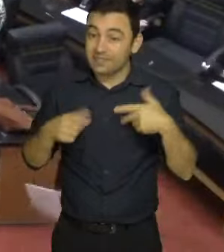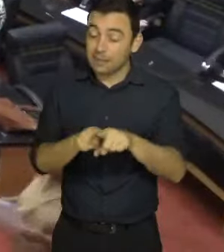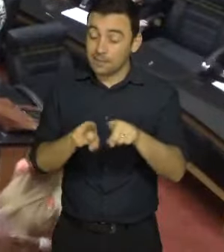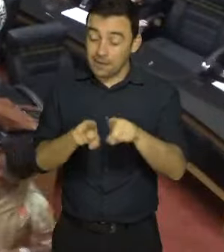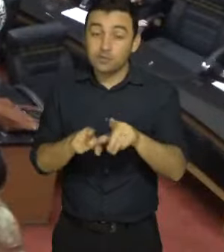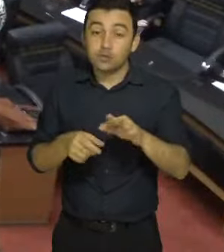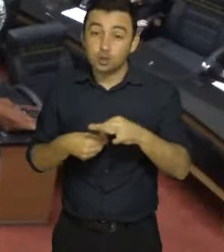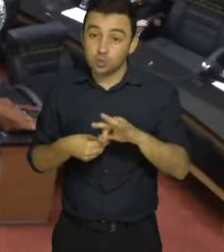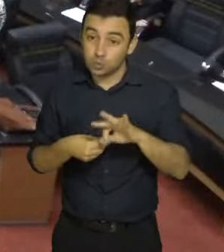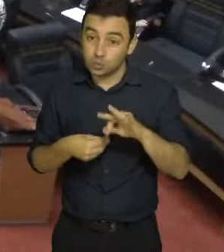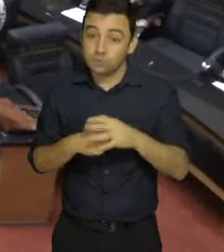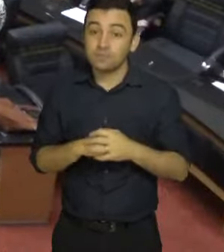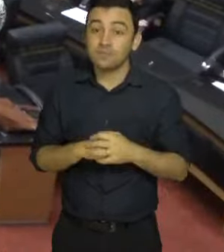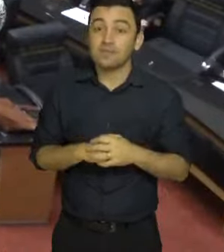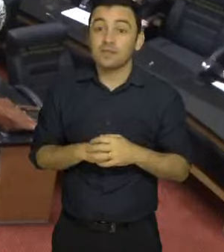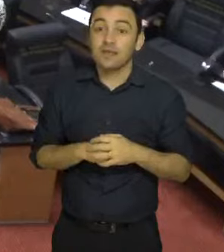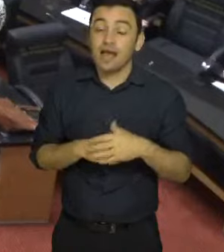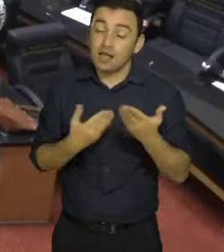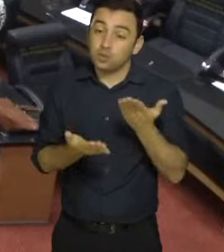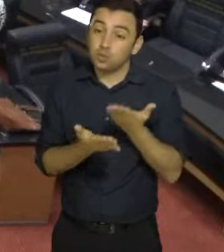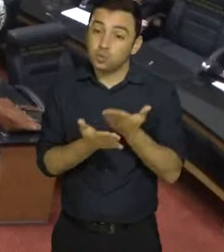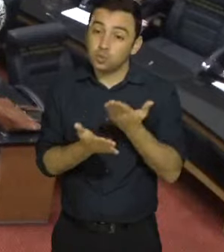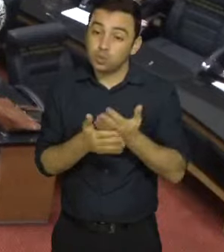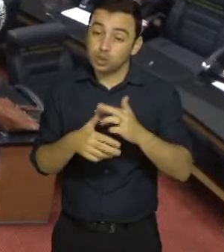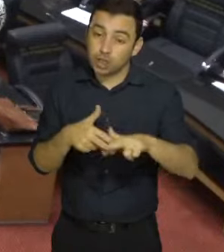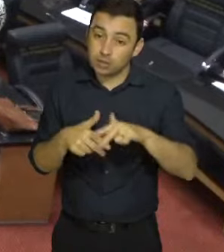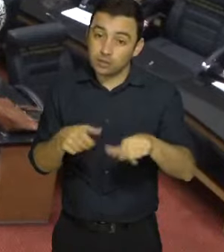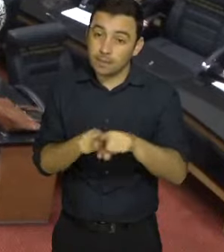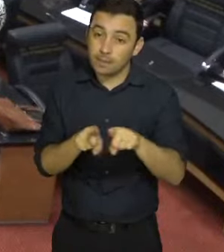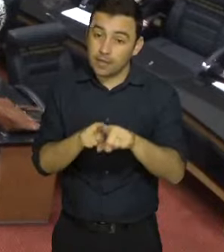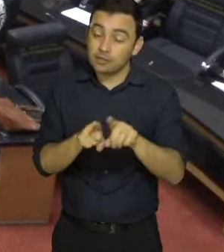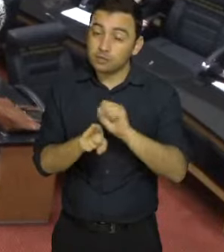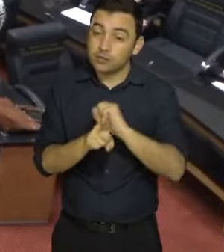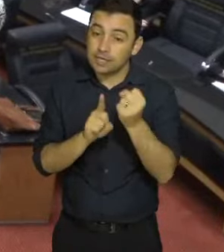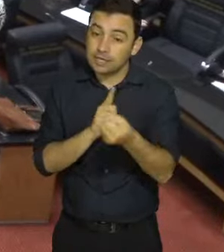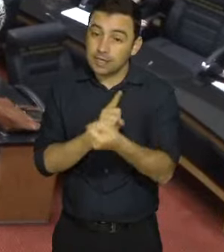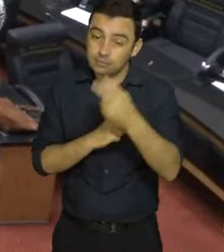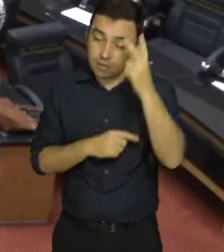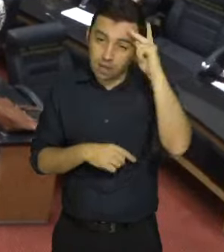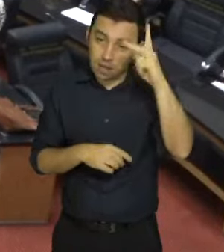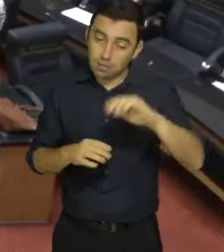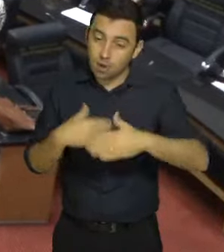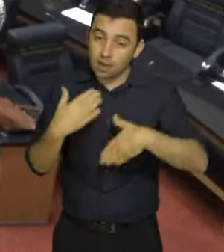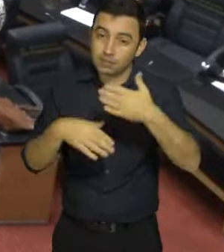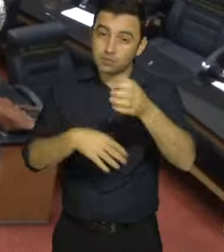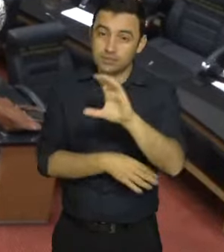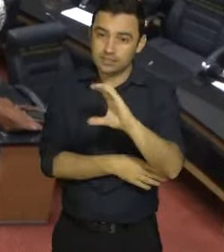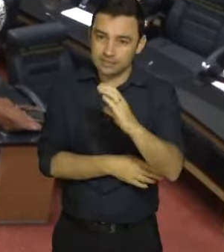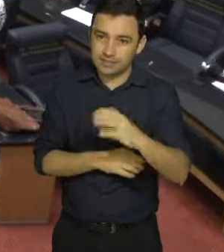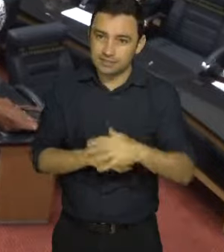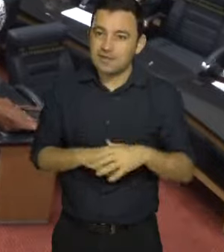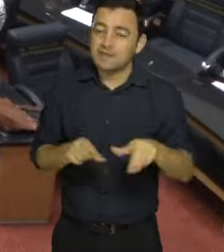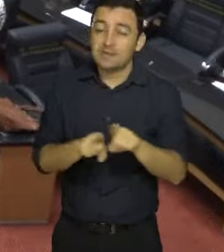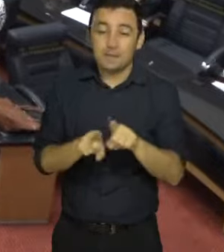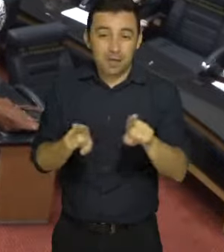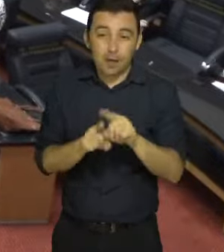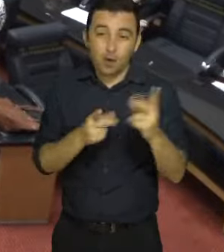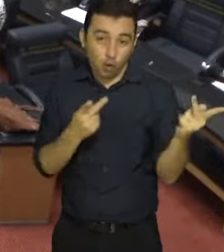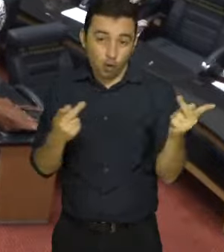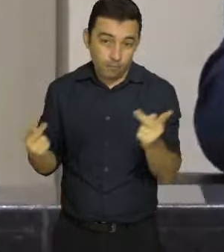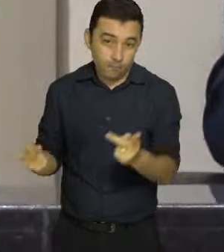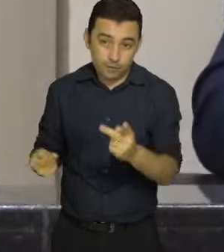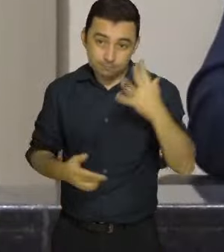Instituto Estudos de Gênero e a Sociedade Brasileira para o Progresso da Ciência. E também convido para